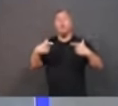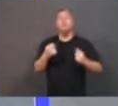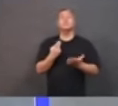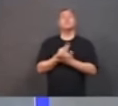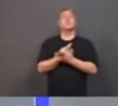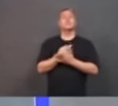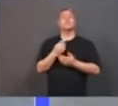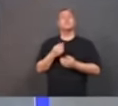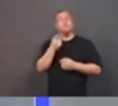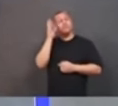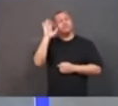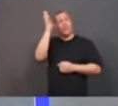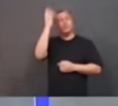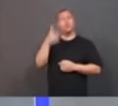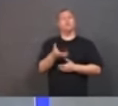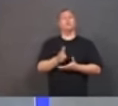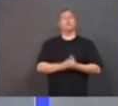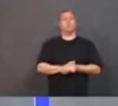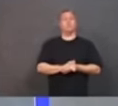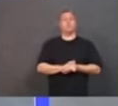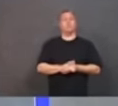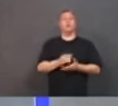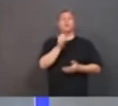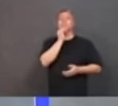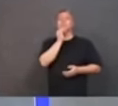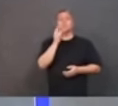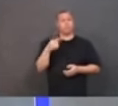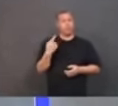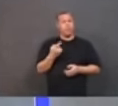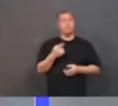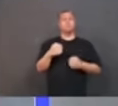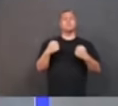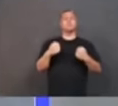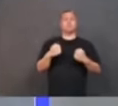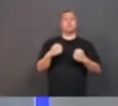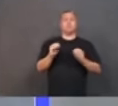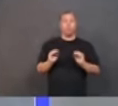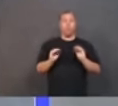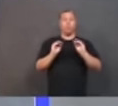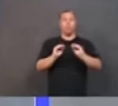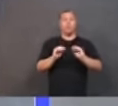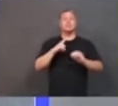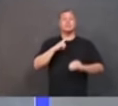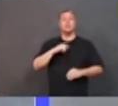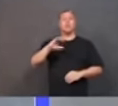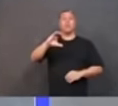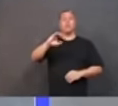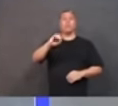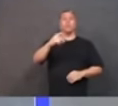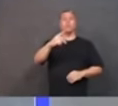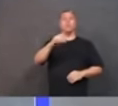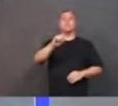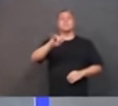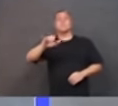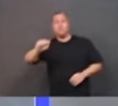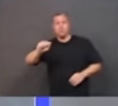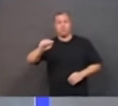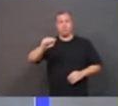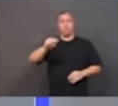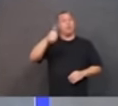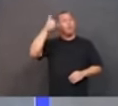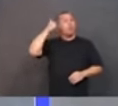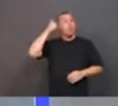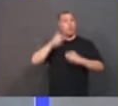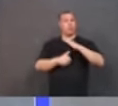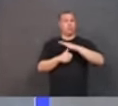o quê? A gente tem colocado, por exemplo, um melhor aparelhamento da nossa COPSIA, que a nossa COPSIA possa ampliar o